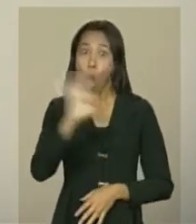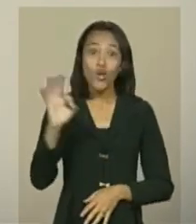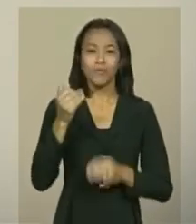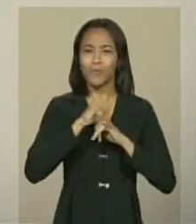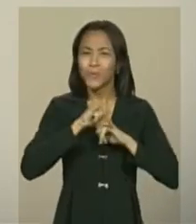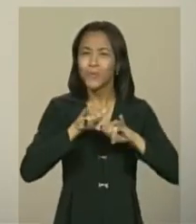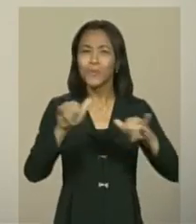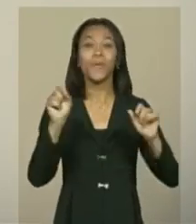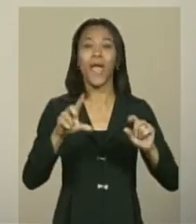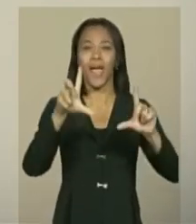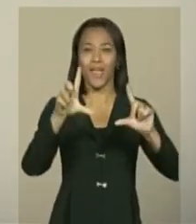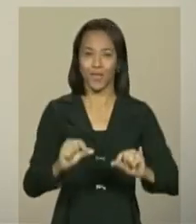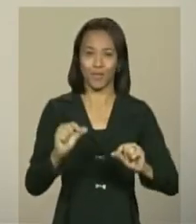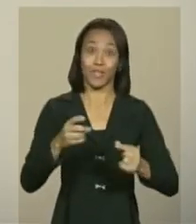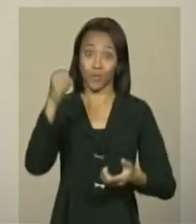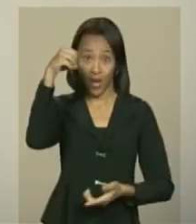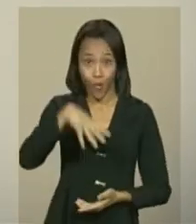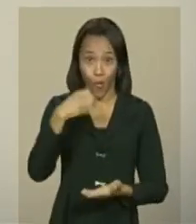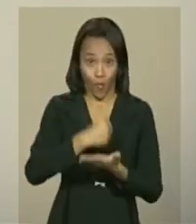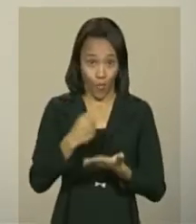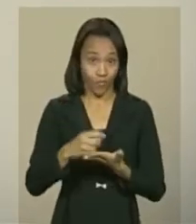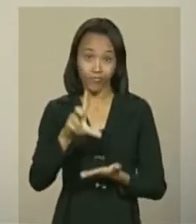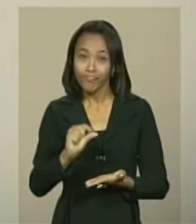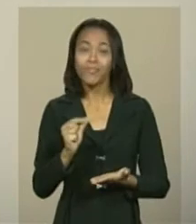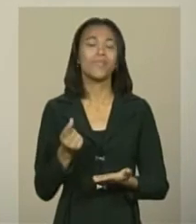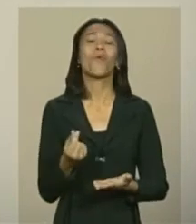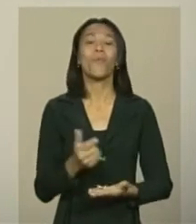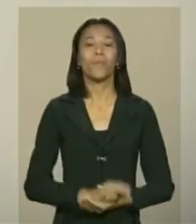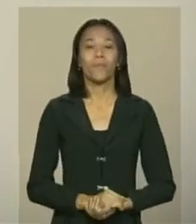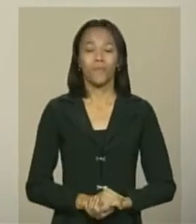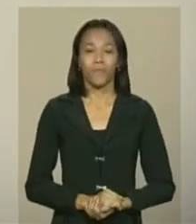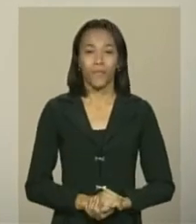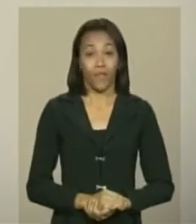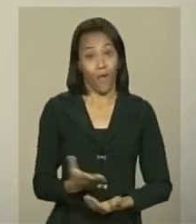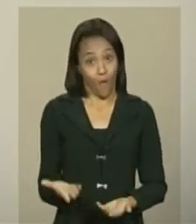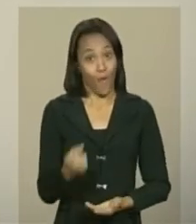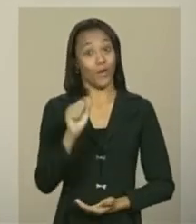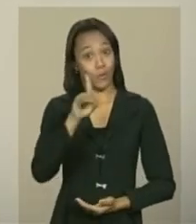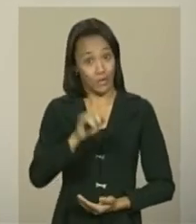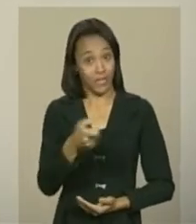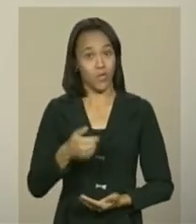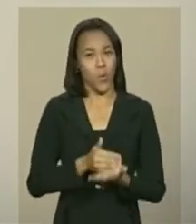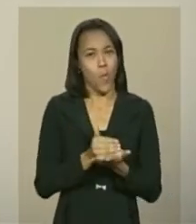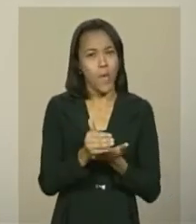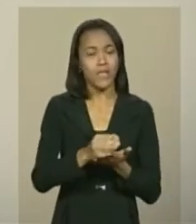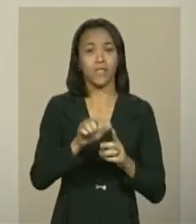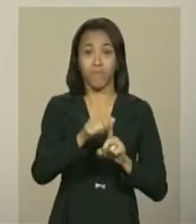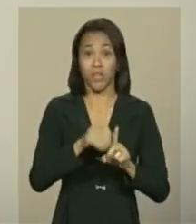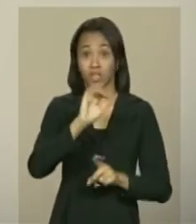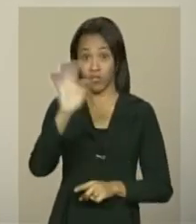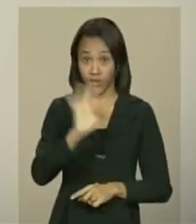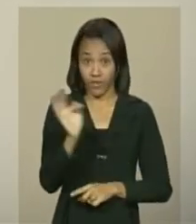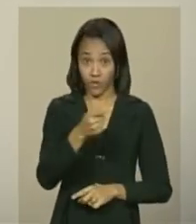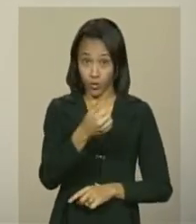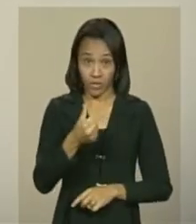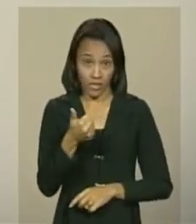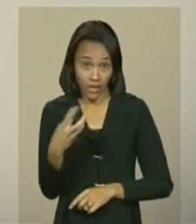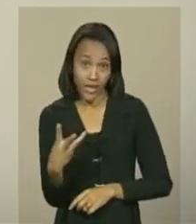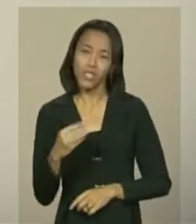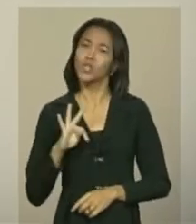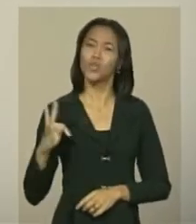ótima notícia que a redução da conta de energia elétrica olha Luciano A partir de Fevereiro d 2013